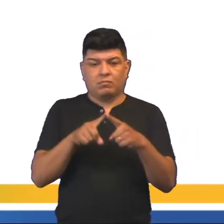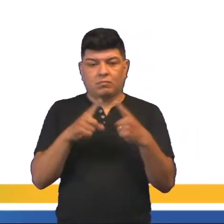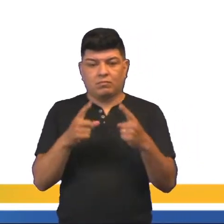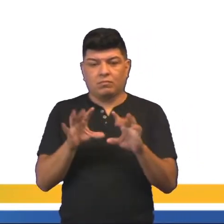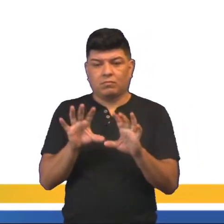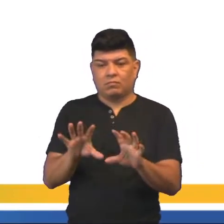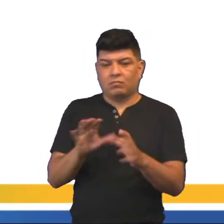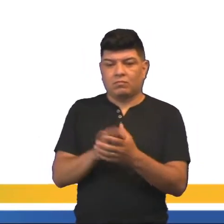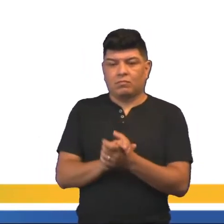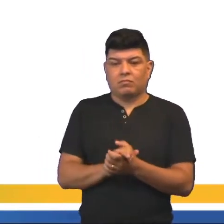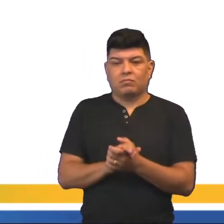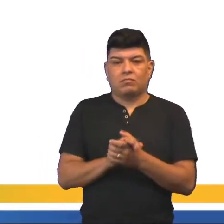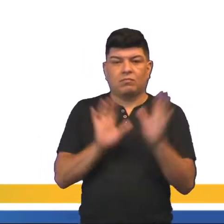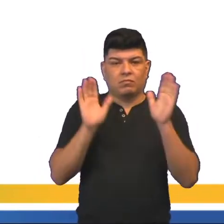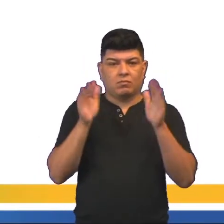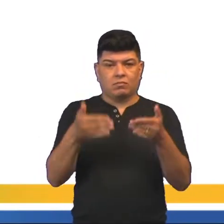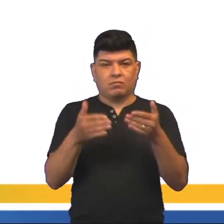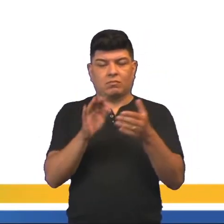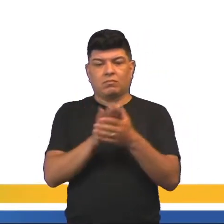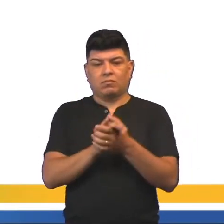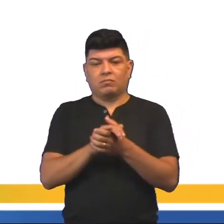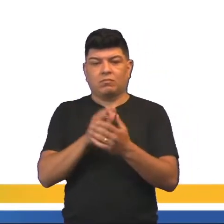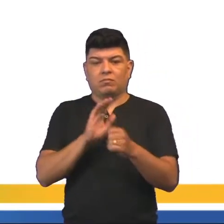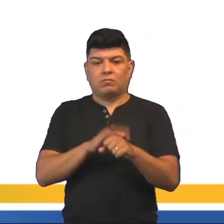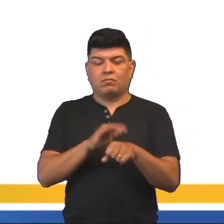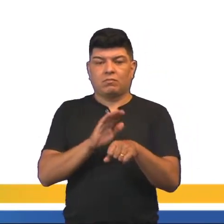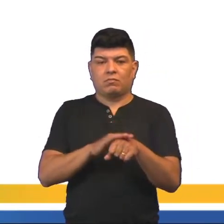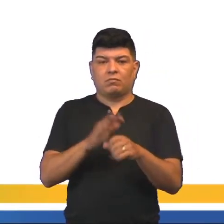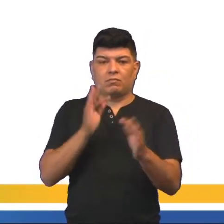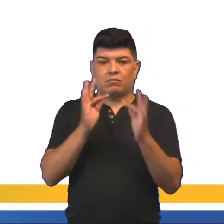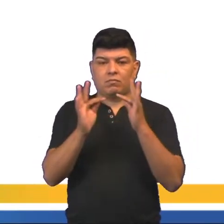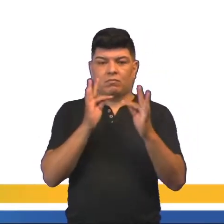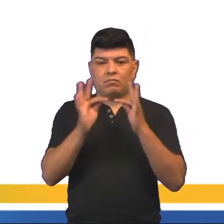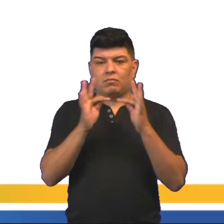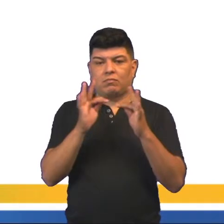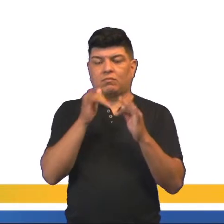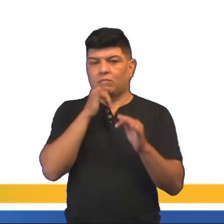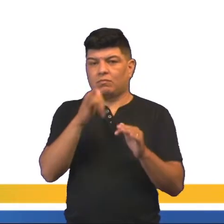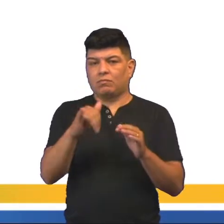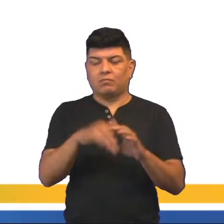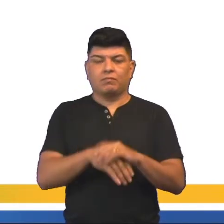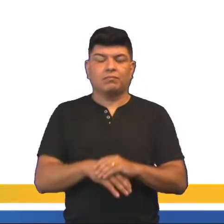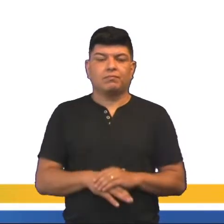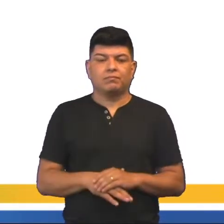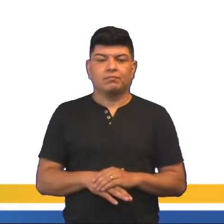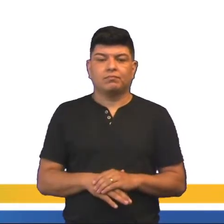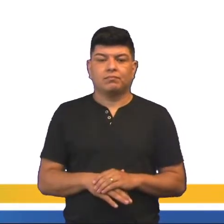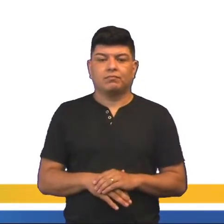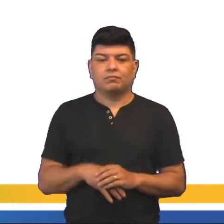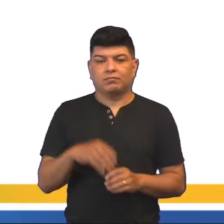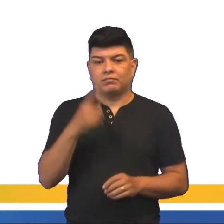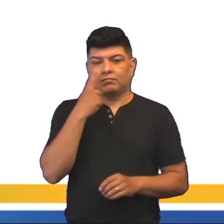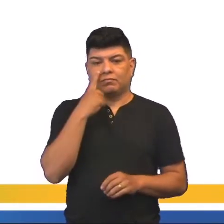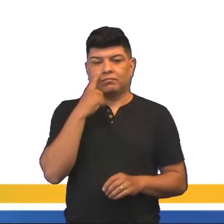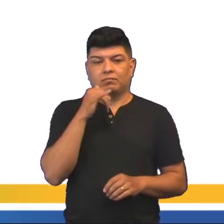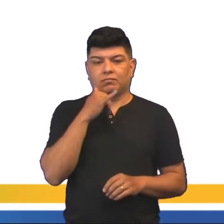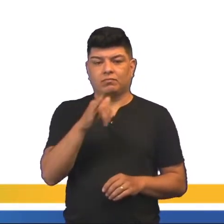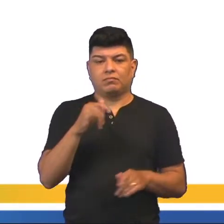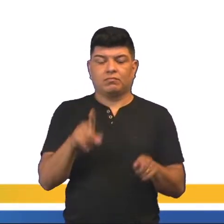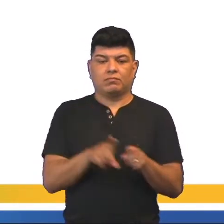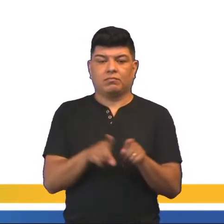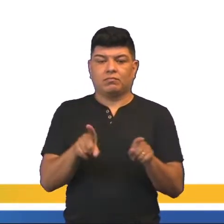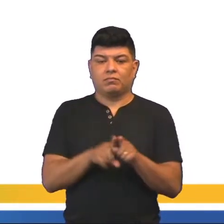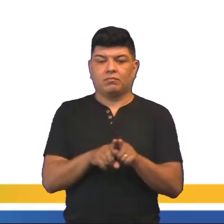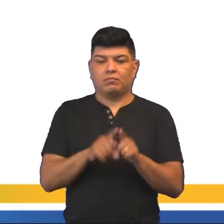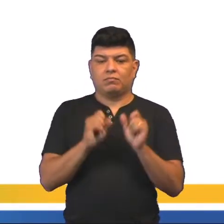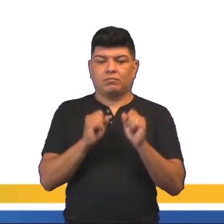nesse caso nós vamos focar aqui na parte mais física da energia. E aí a gente vai ver que a energia também ela